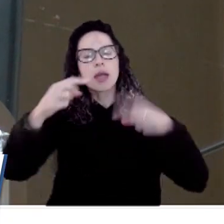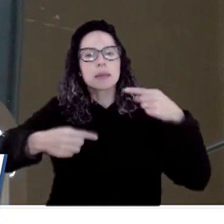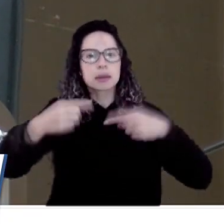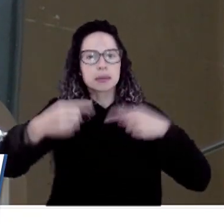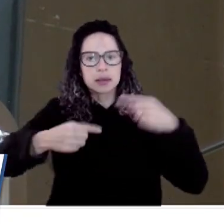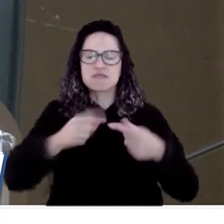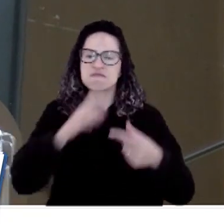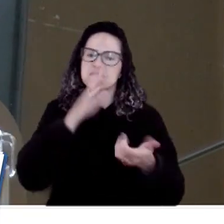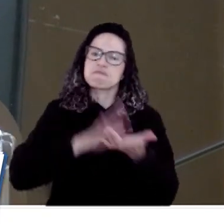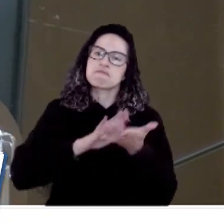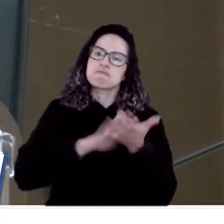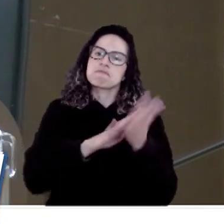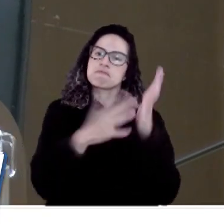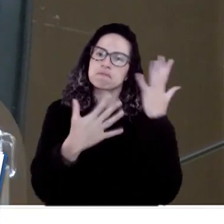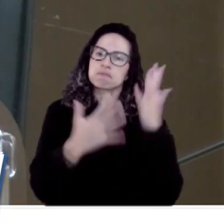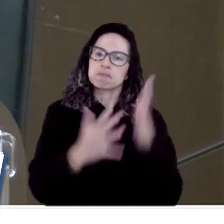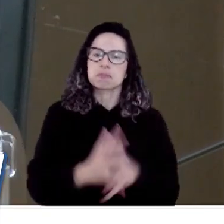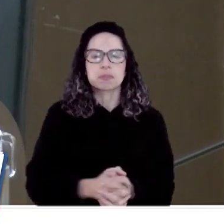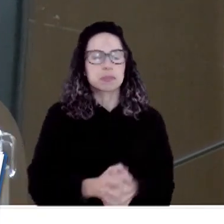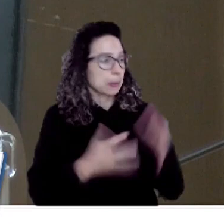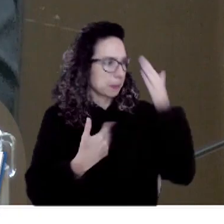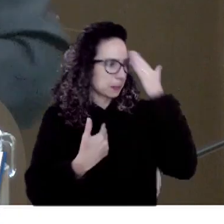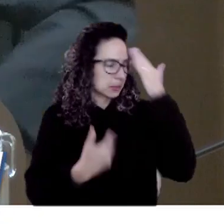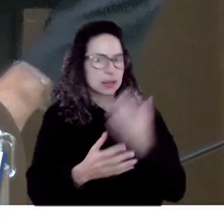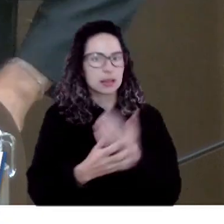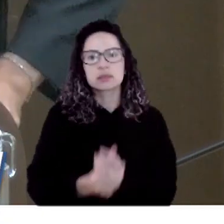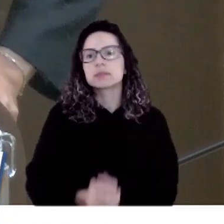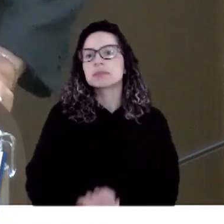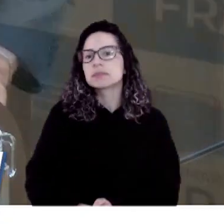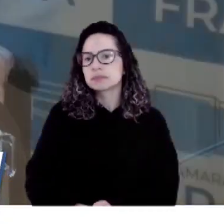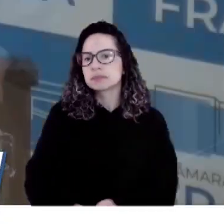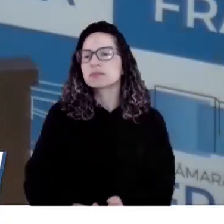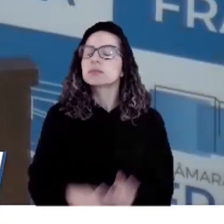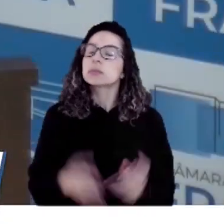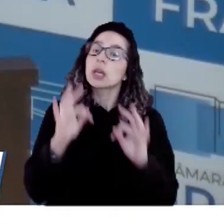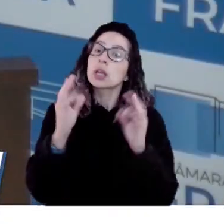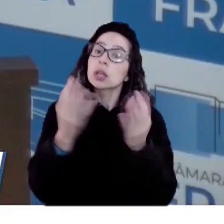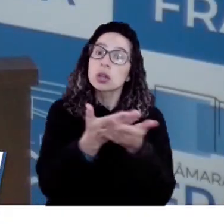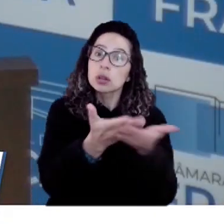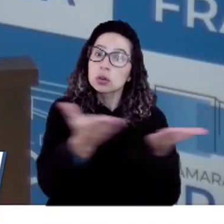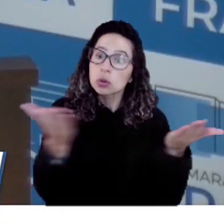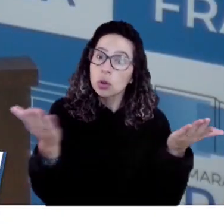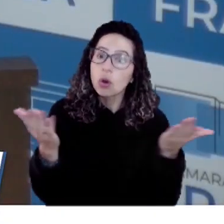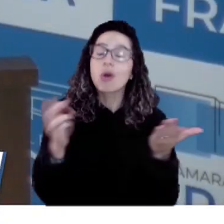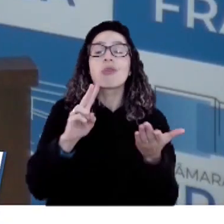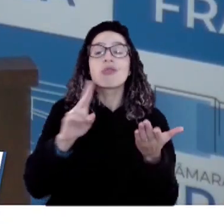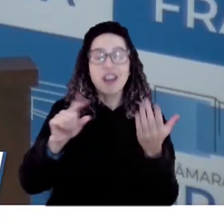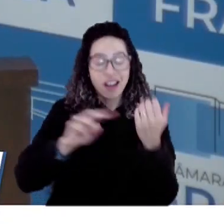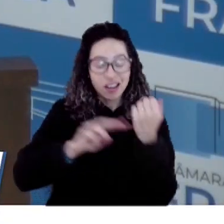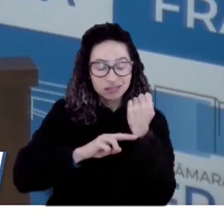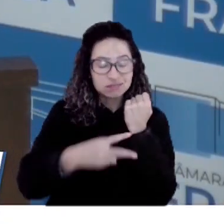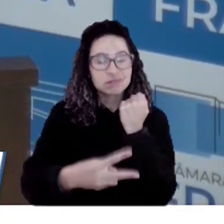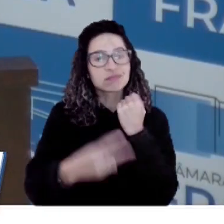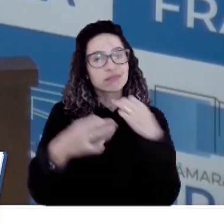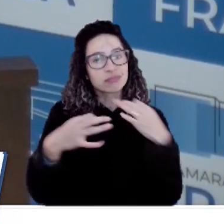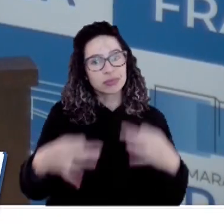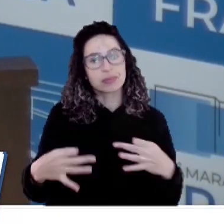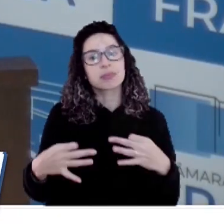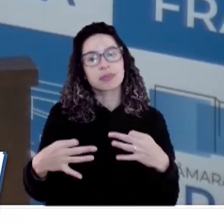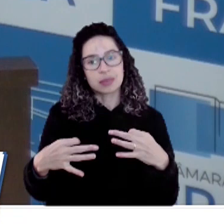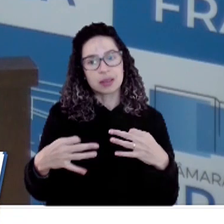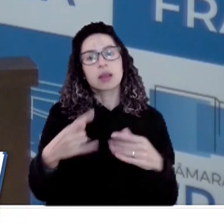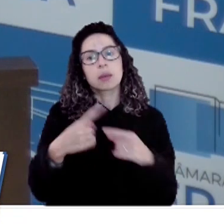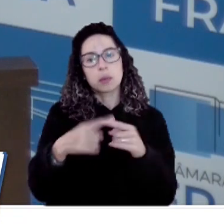Parabéns, excelência. Obrigado, excelência. Olha, e todos serão afetados onde tem essa prestação